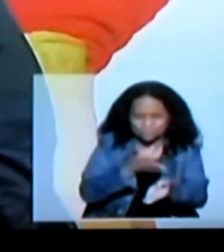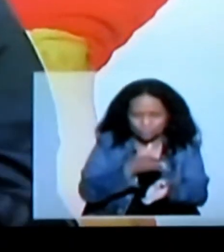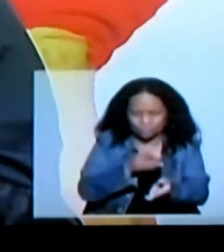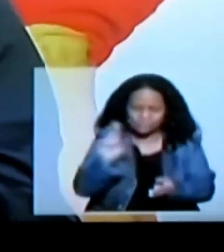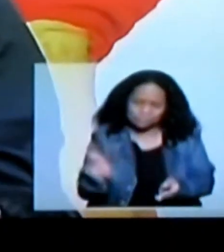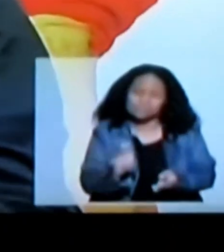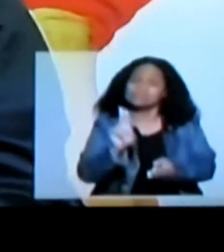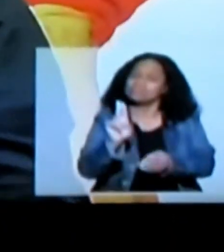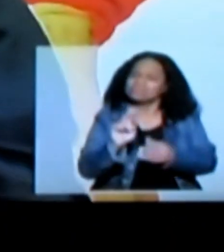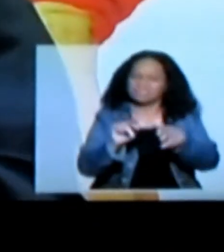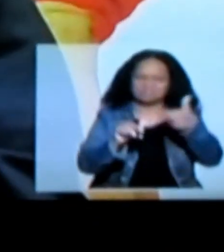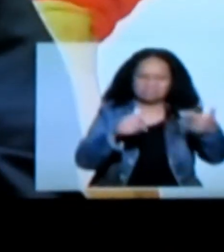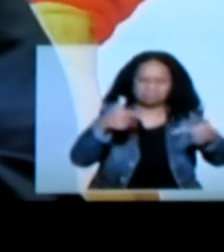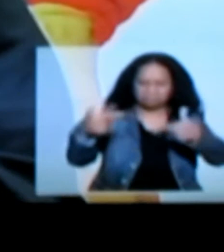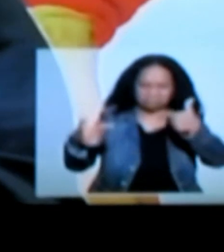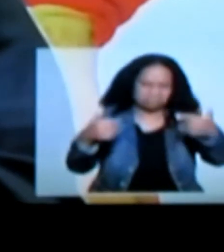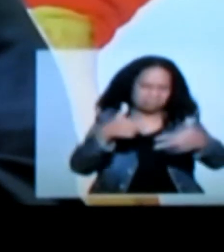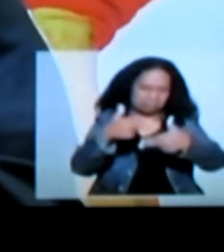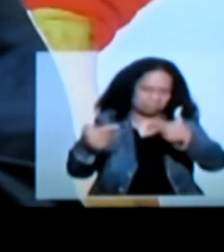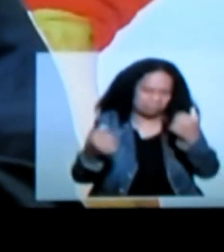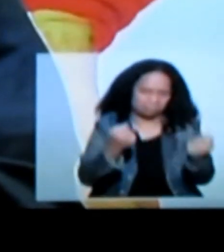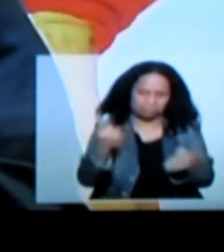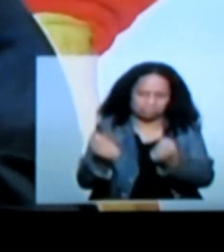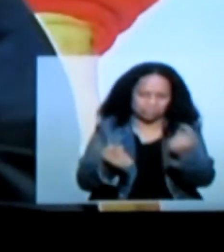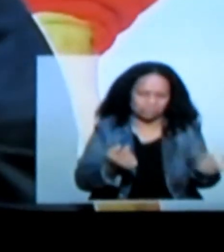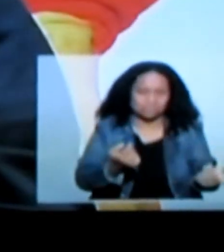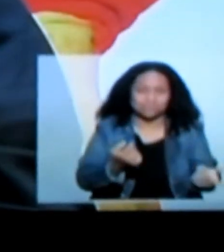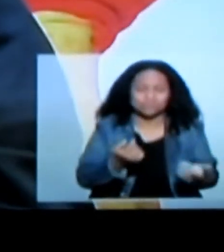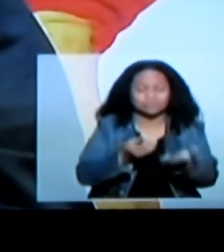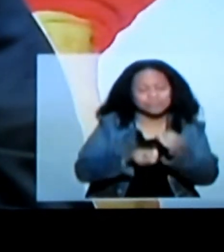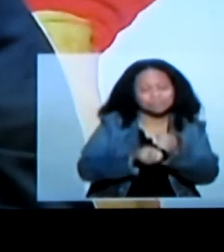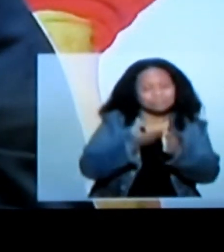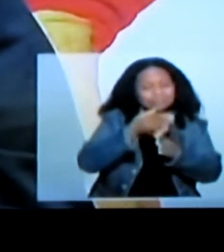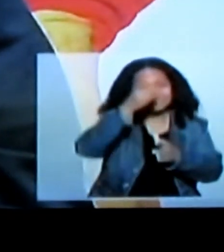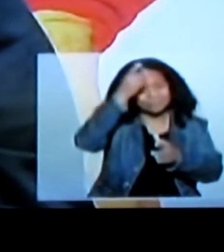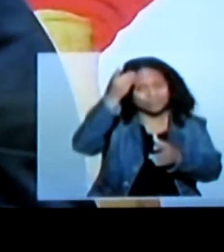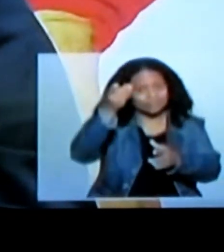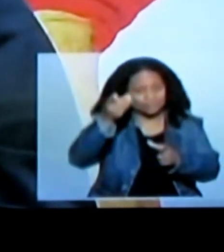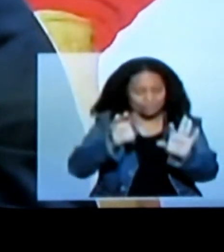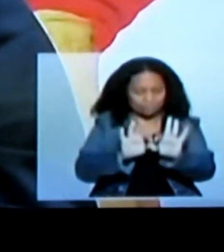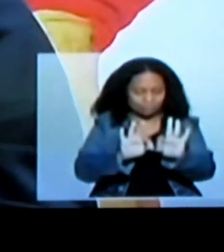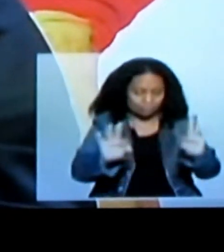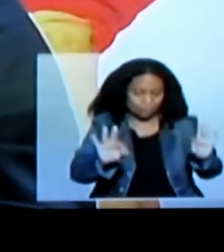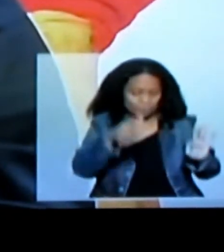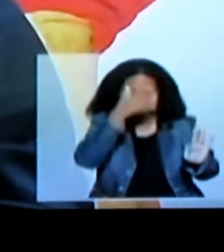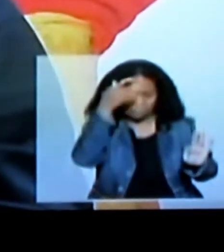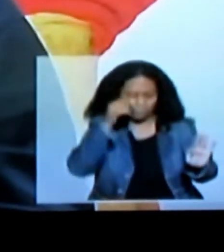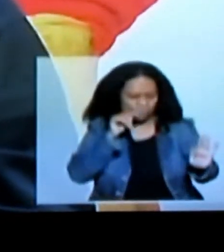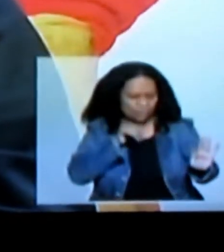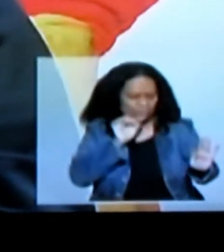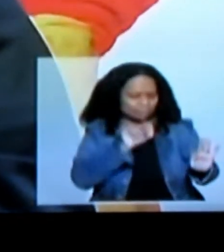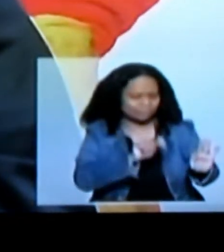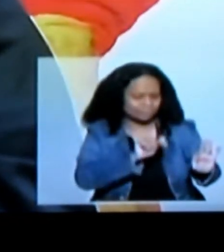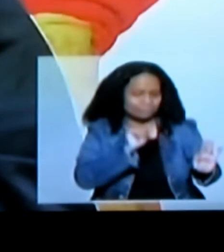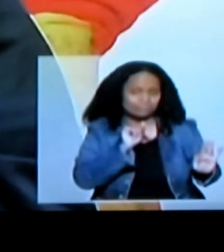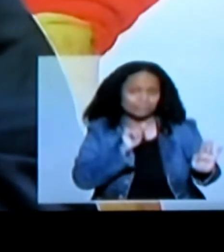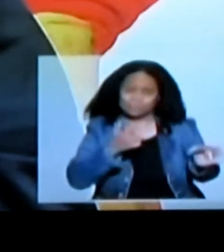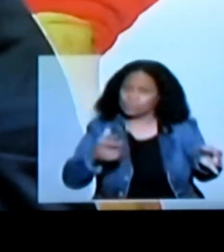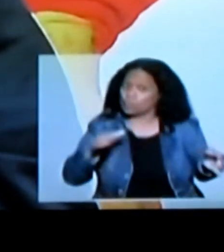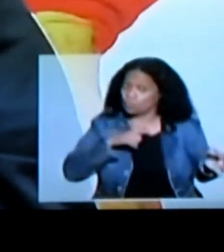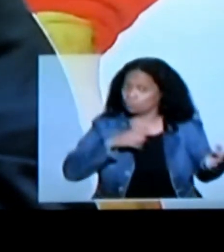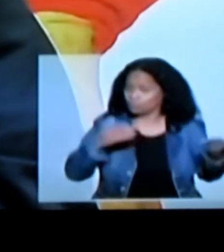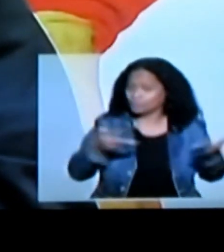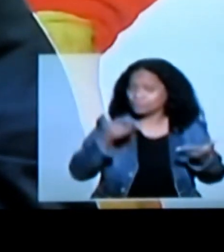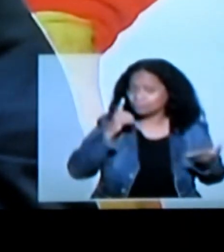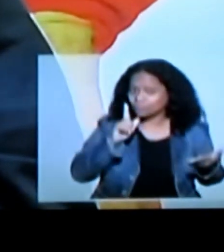colocava, você usava algumas outras ferramentas, mas era mais o YouTube. Aí eu criei, comecei a colocar lá e deixava o link para a pessoa entrar. Ainda nem tinha ainda